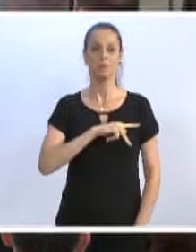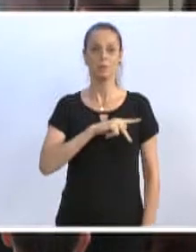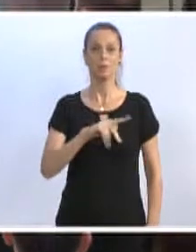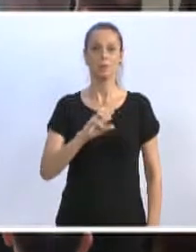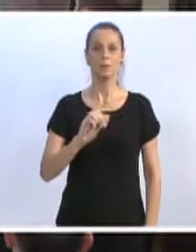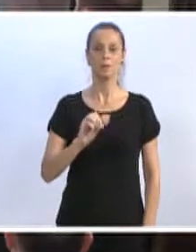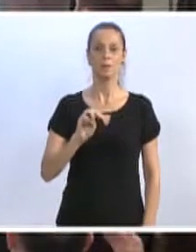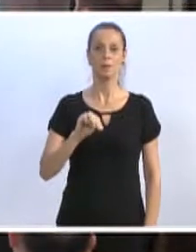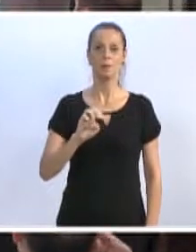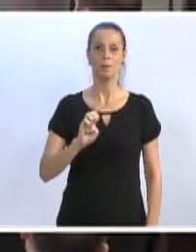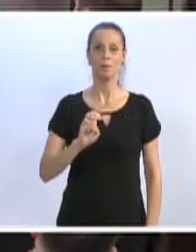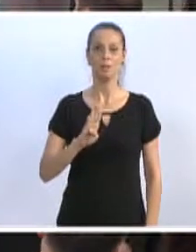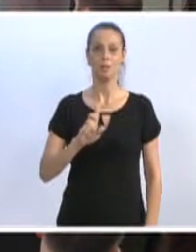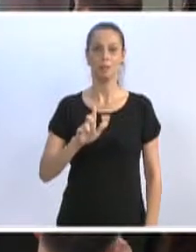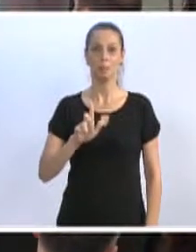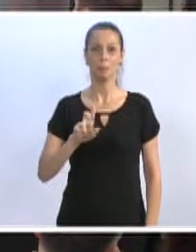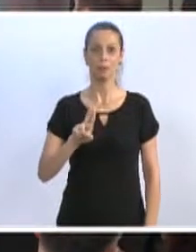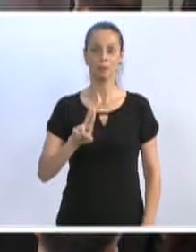UMEBLU.